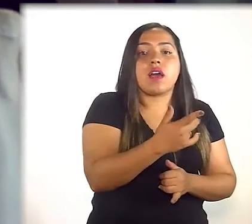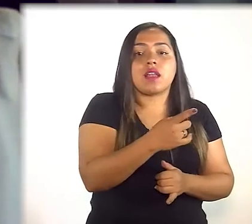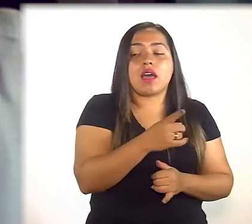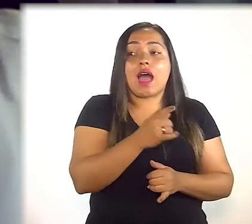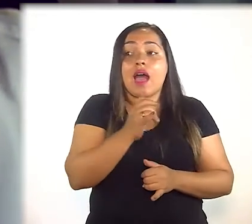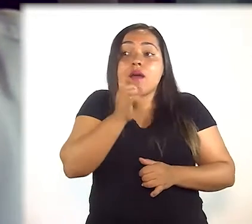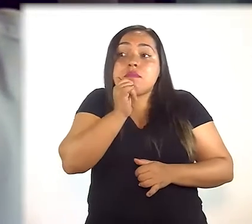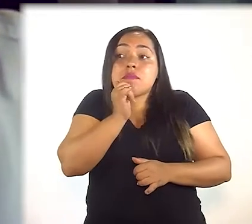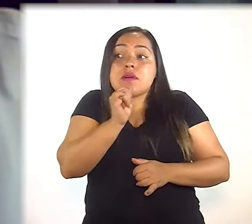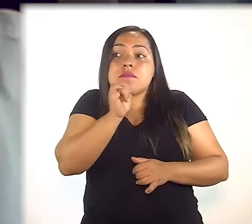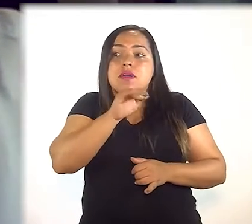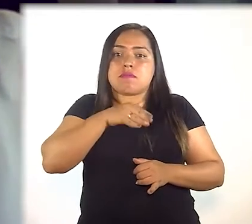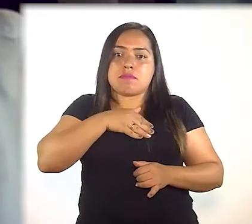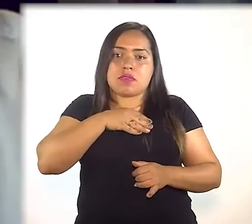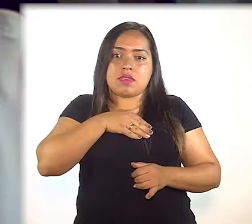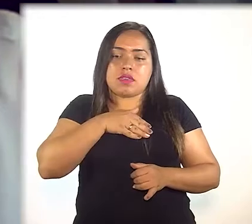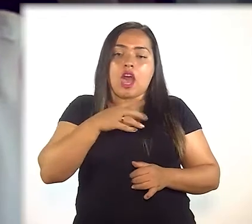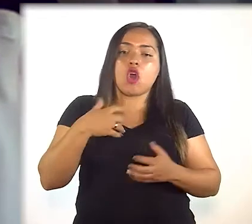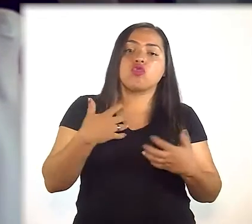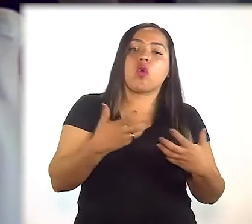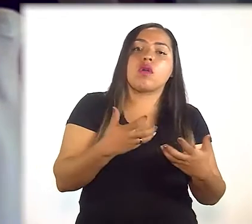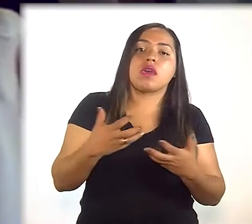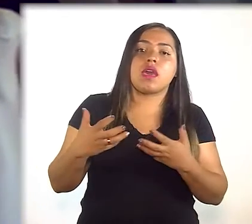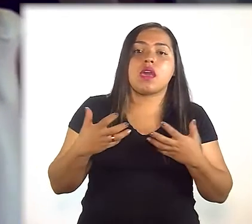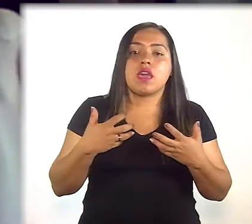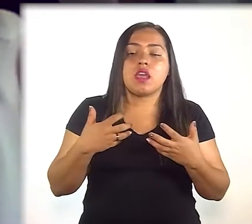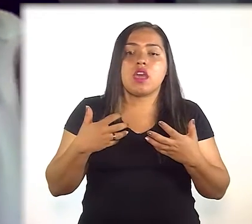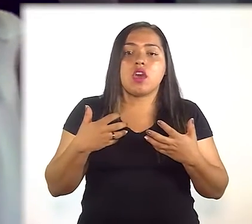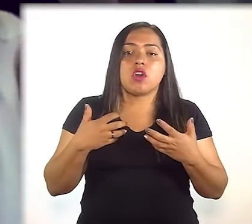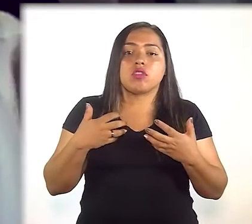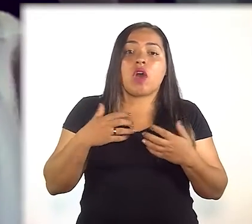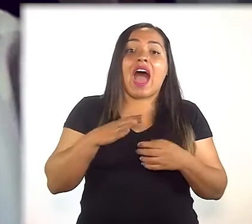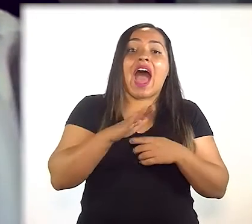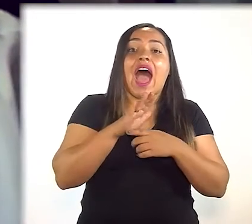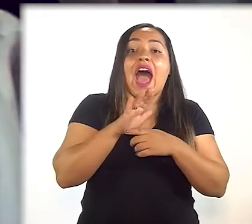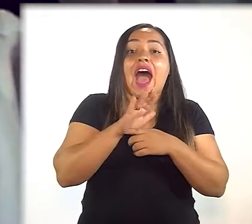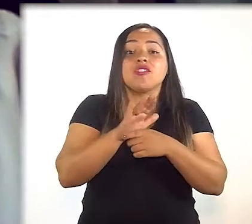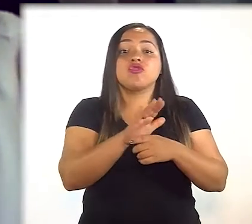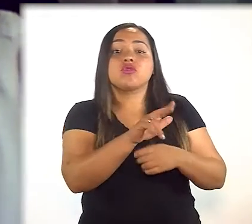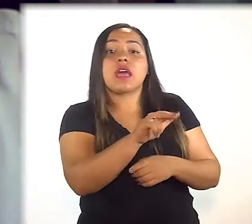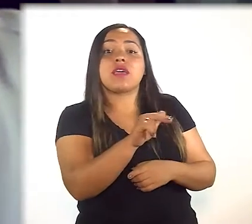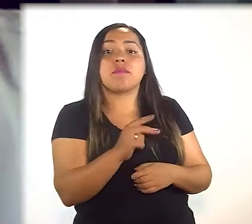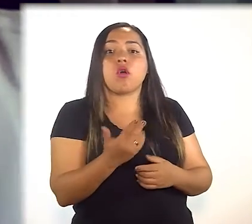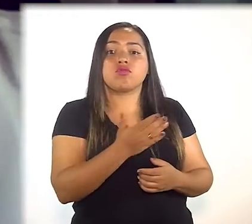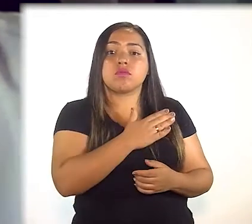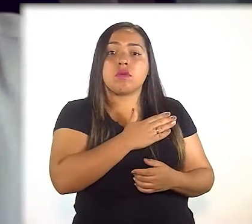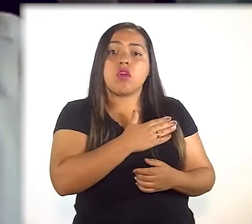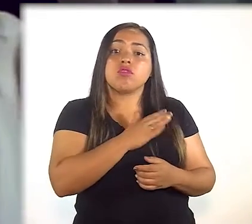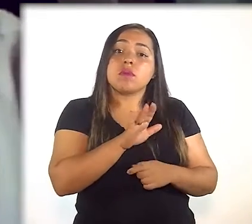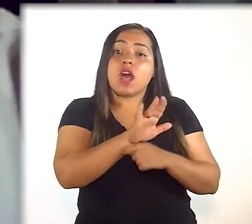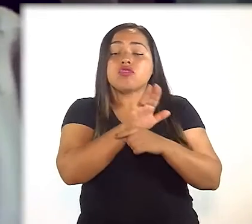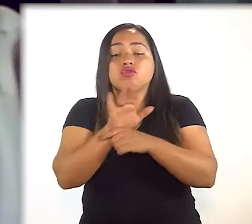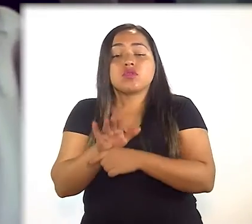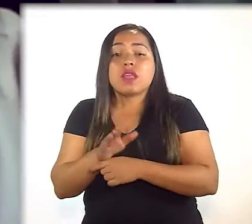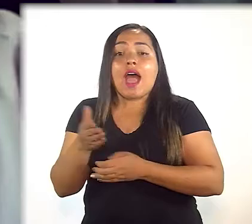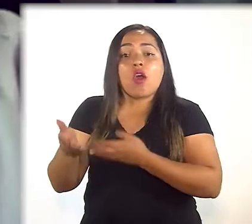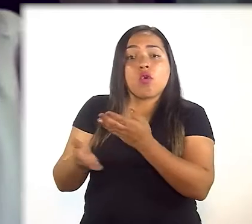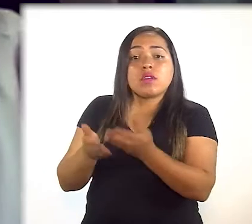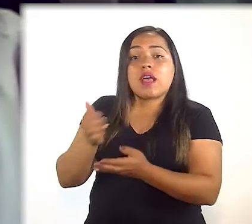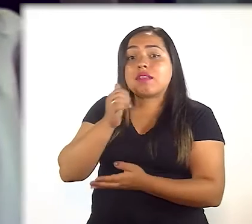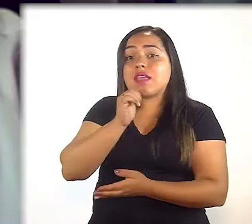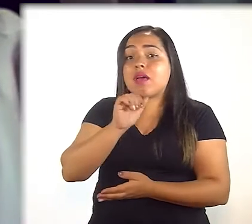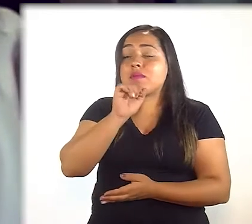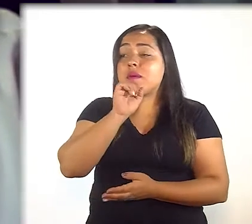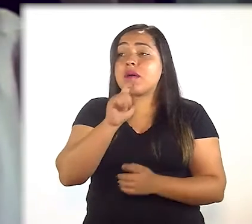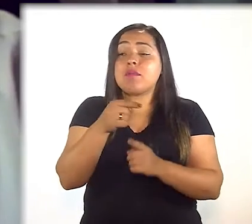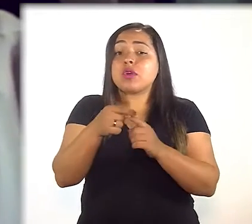um parente, e normalmente é um filho, ele liga para a gente e fala assim, a minha mãe, eu estou querendo